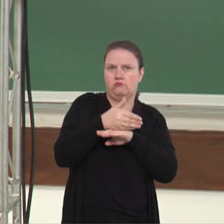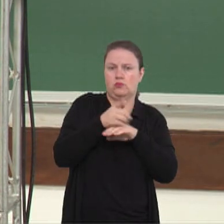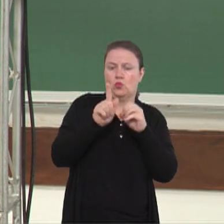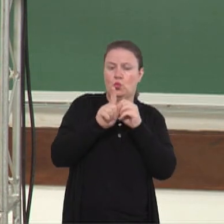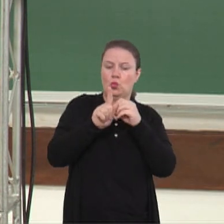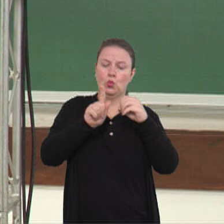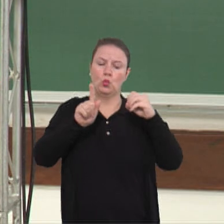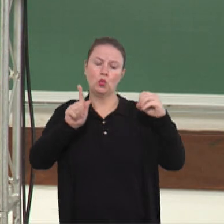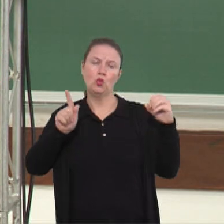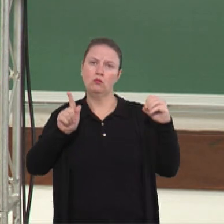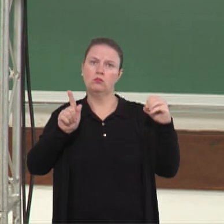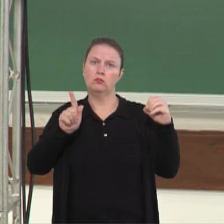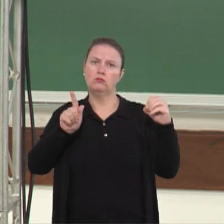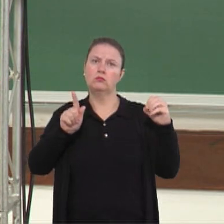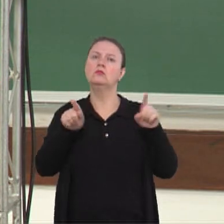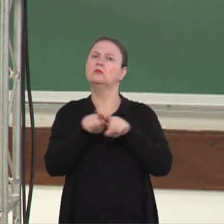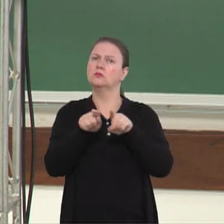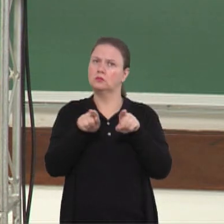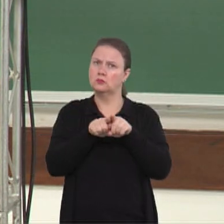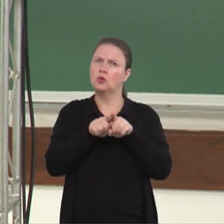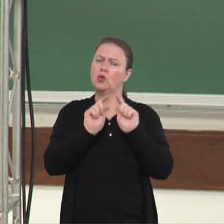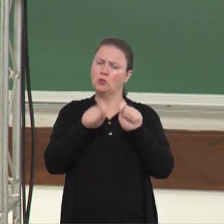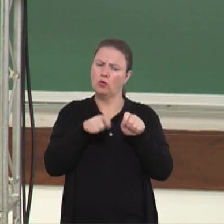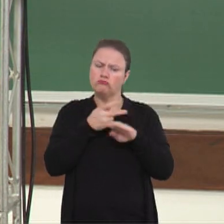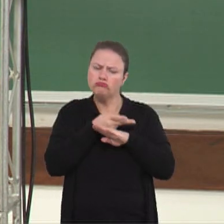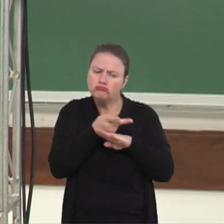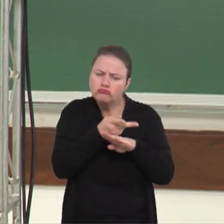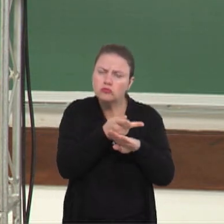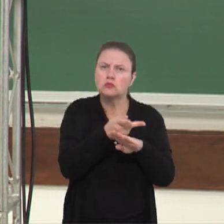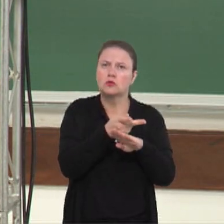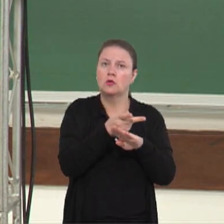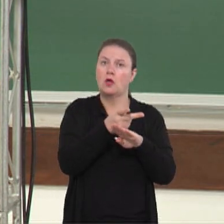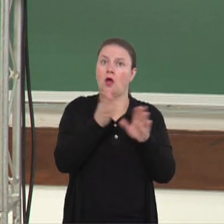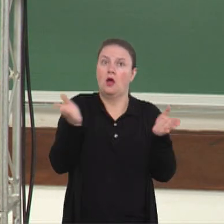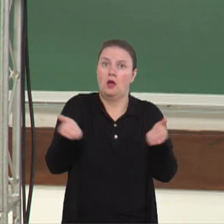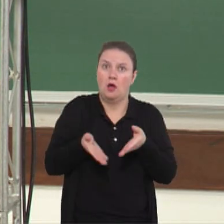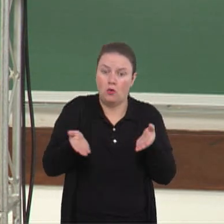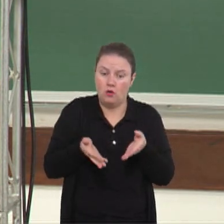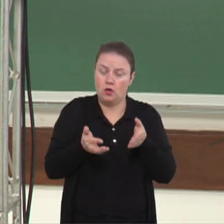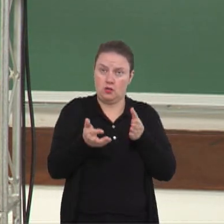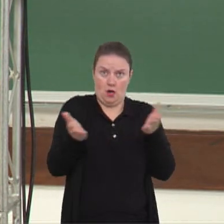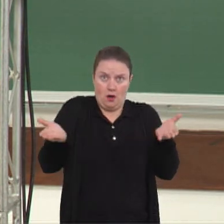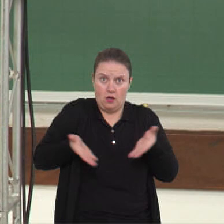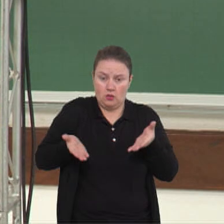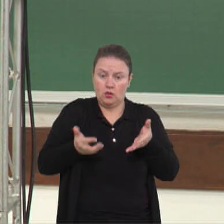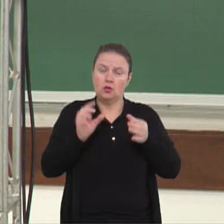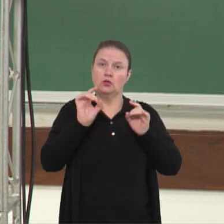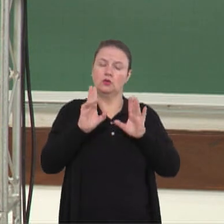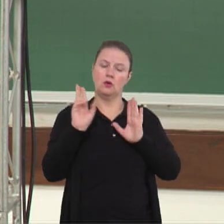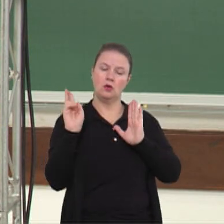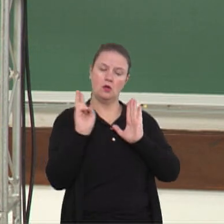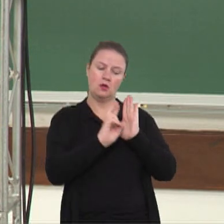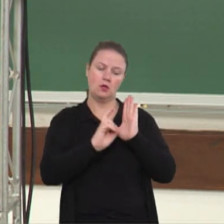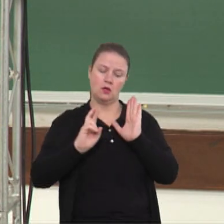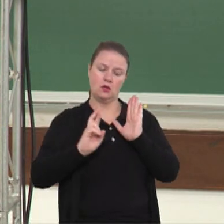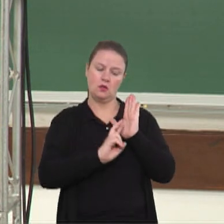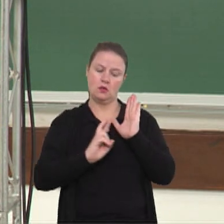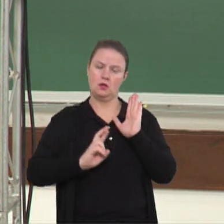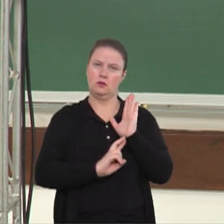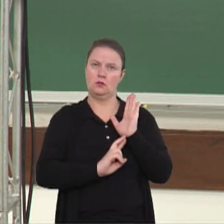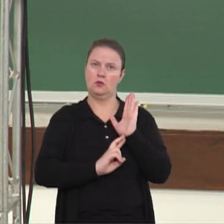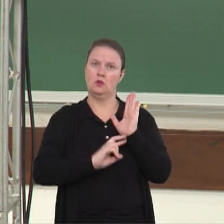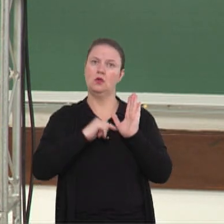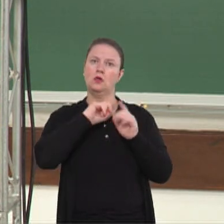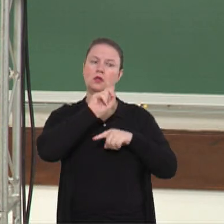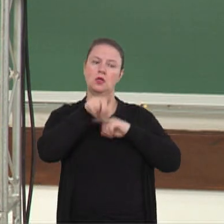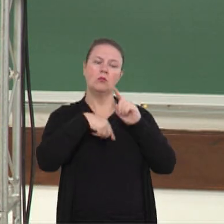para vocês depois então vocês podem colocar apenas a resposta depois com mais calma você abre o